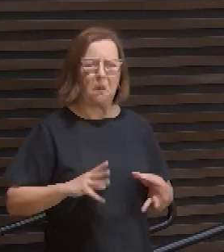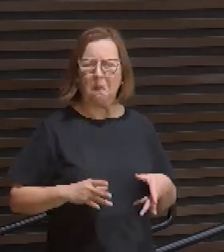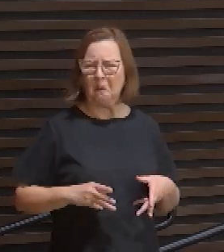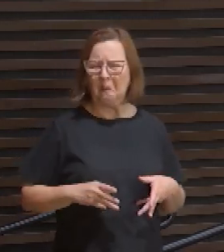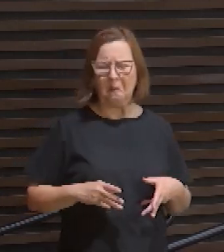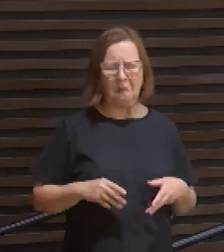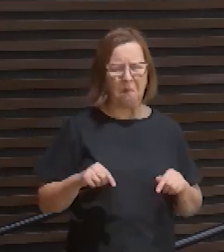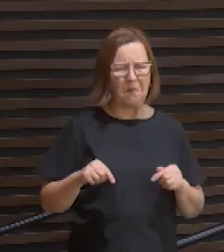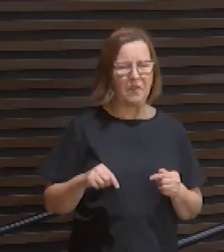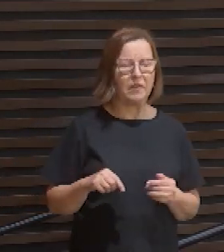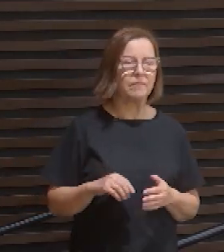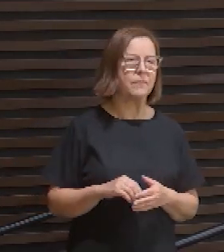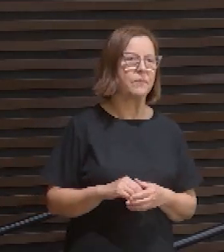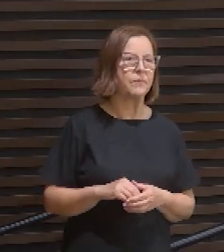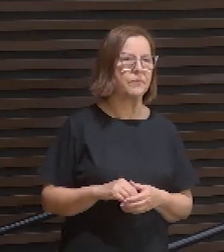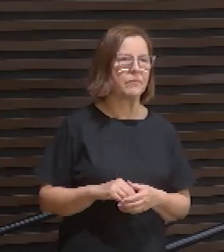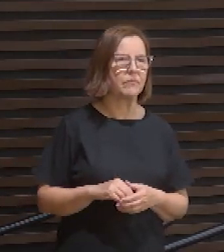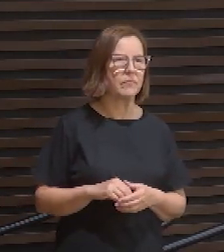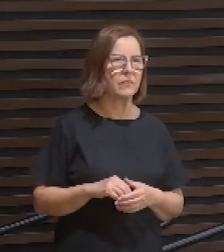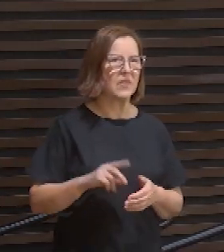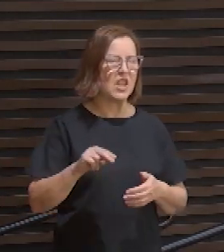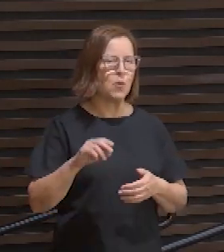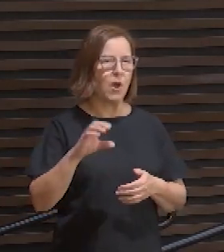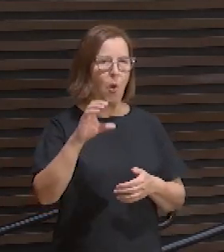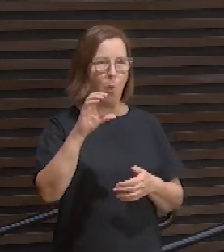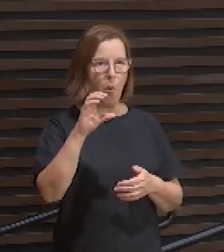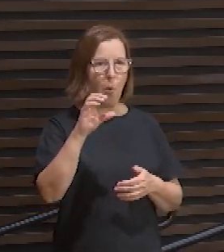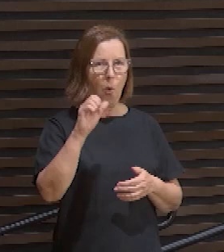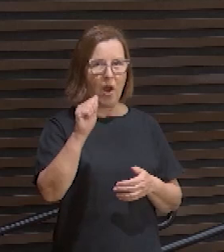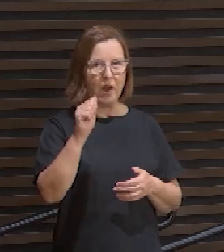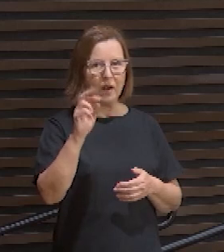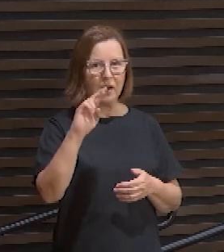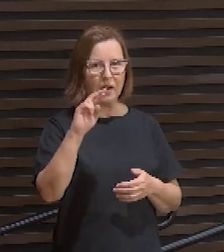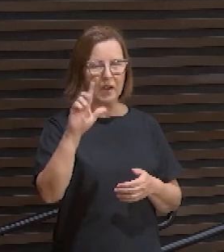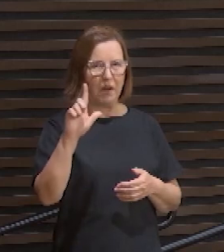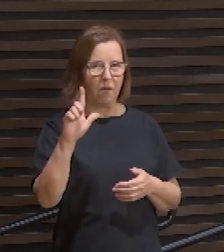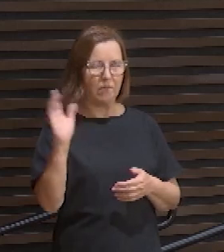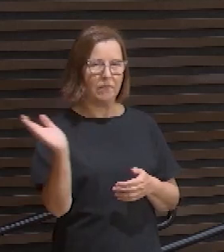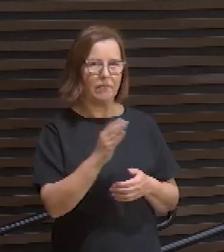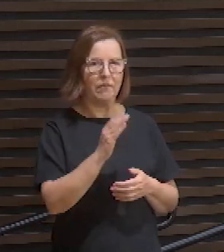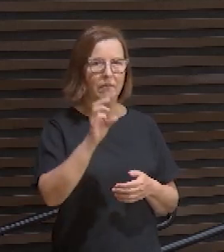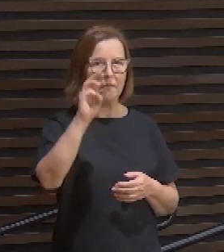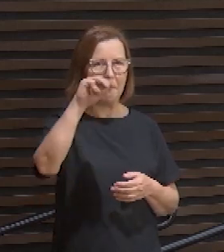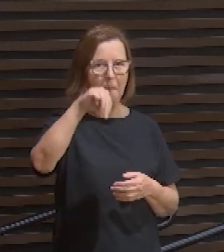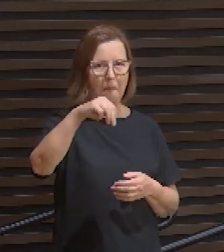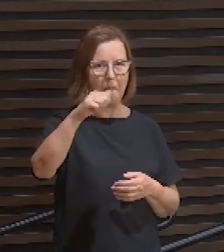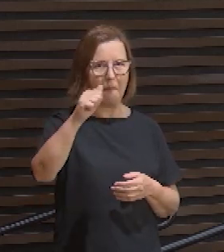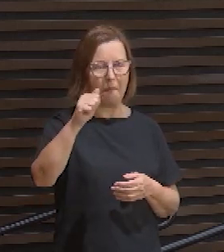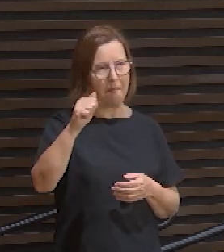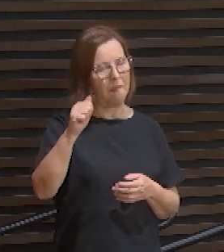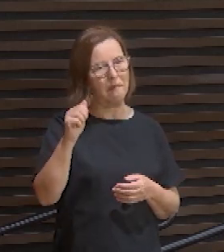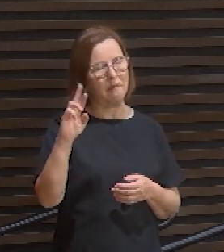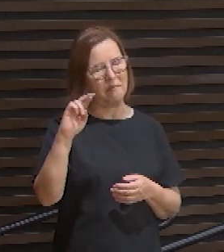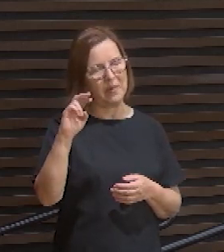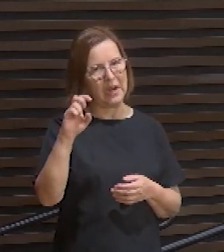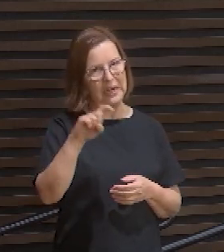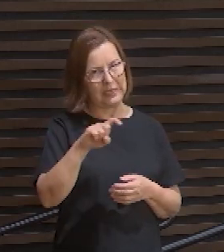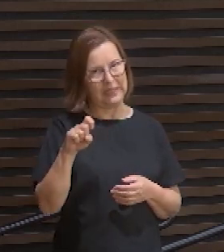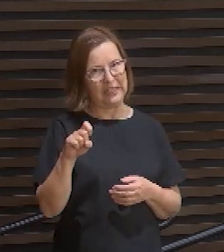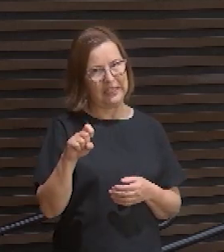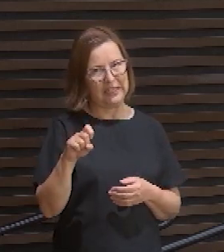Karl Marx, por exemplo. Materialista. É só isso aqui. Mas eles eram